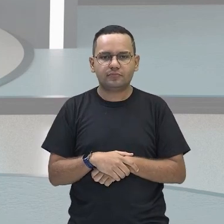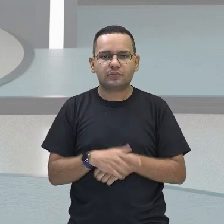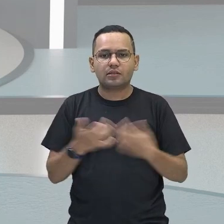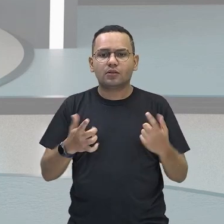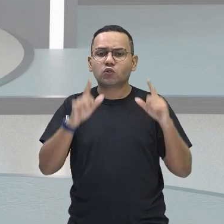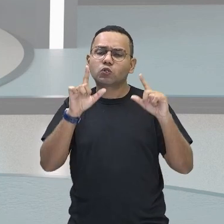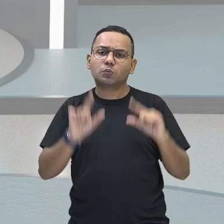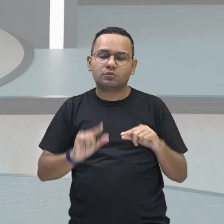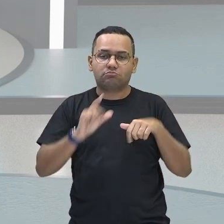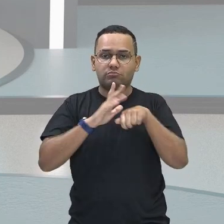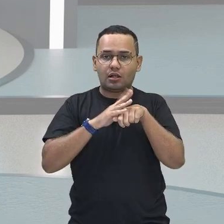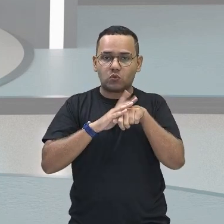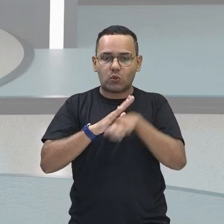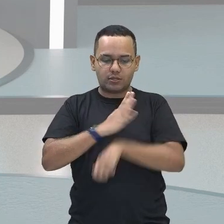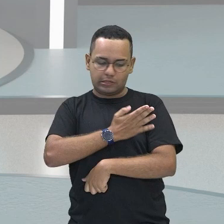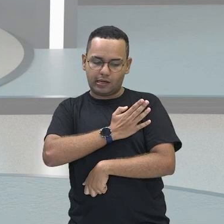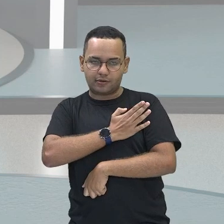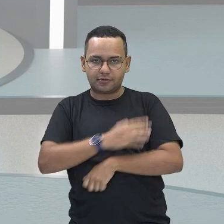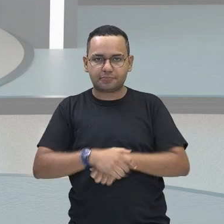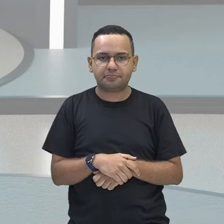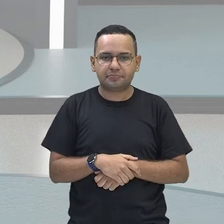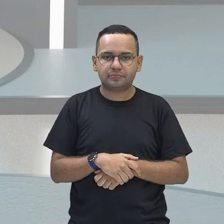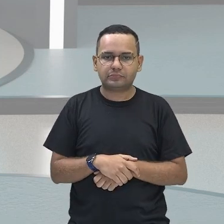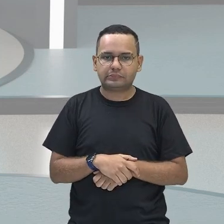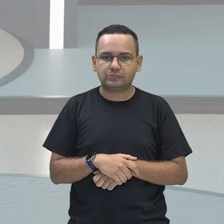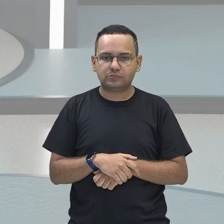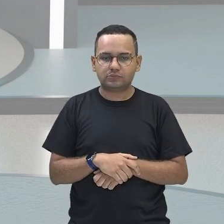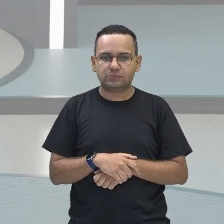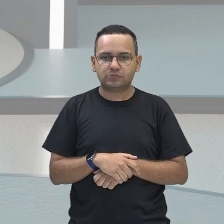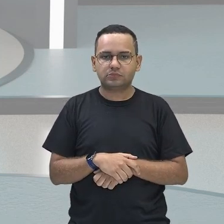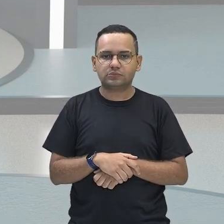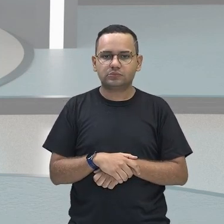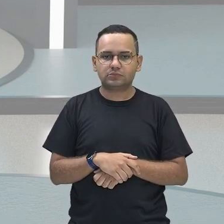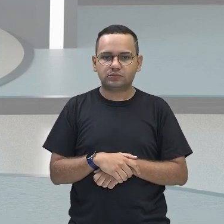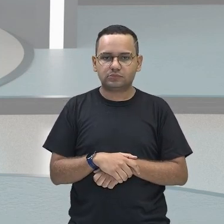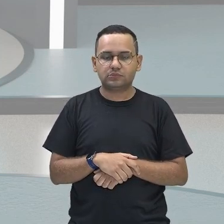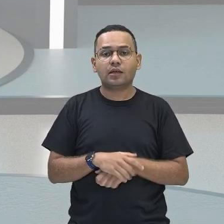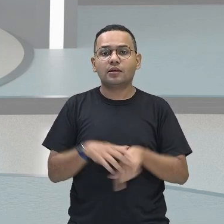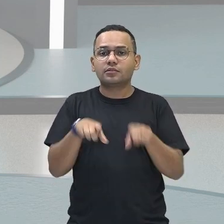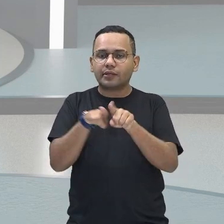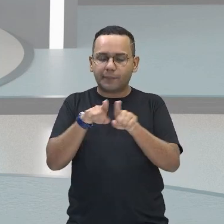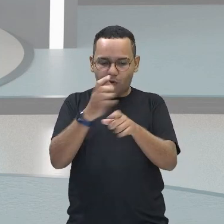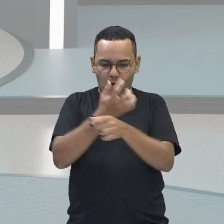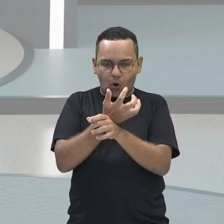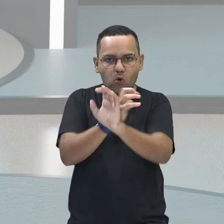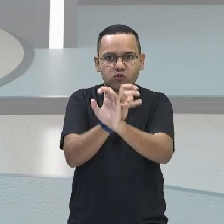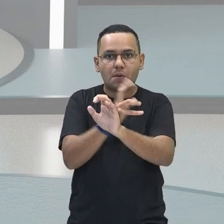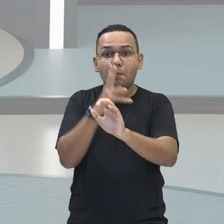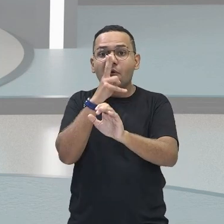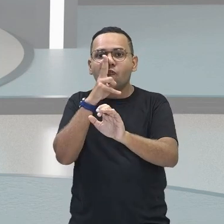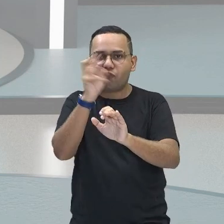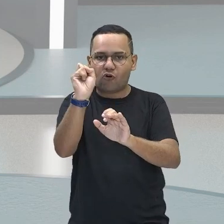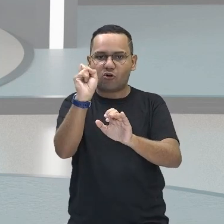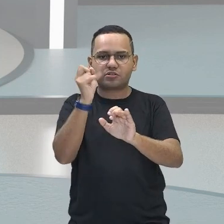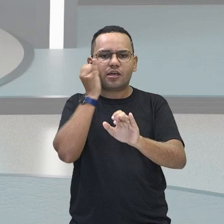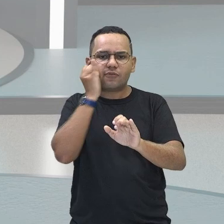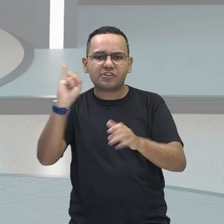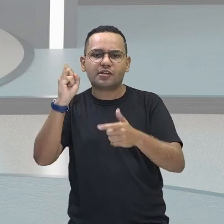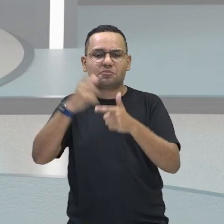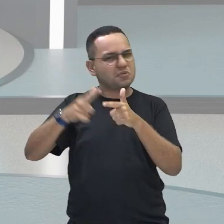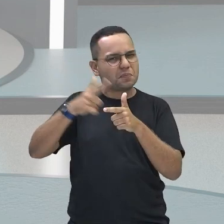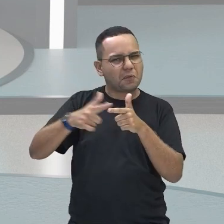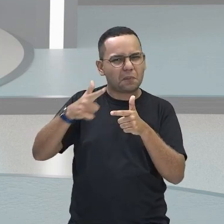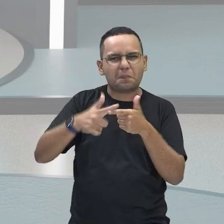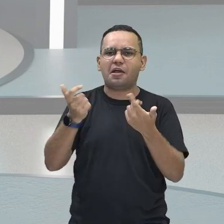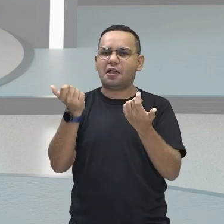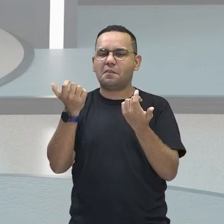as doenças ligadas ao ao coração e vai também aumentar a resistência dos Ossos prevenindo aí a osteoporose um aspecto muito